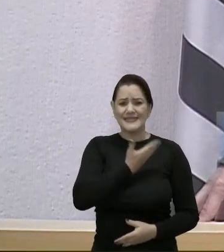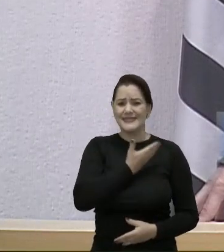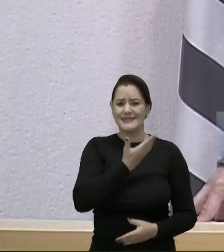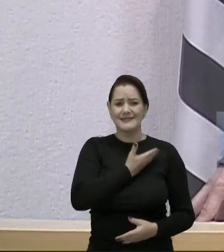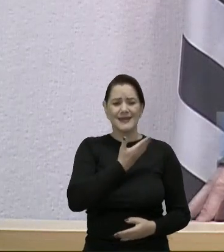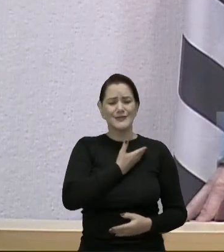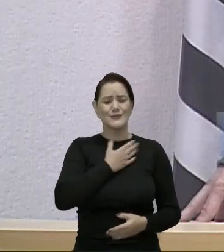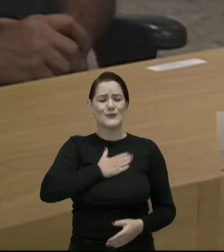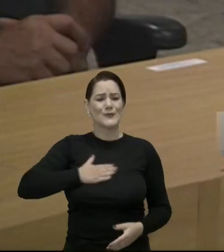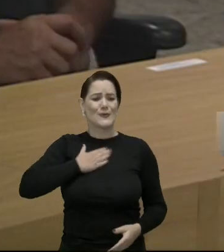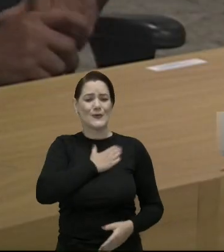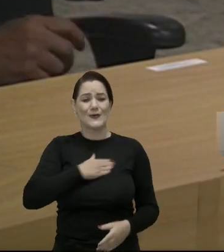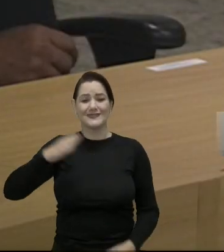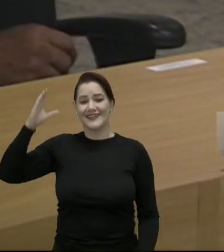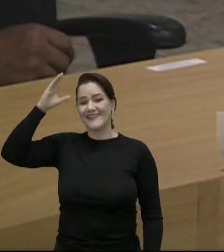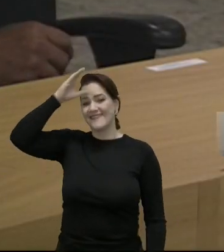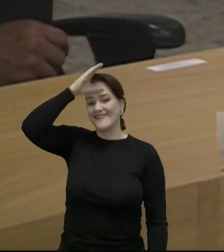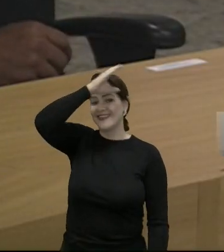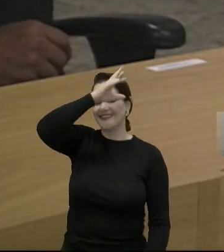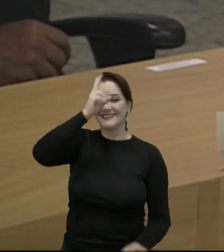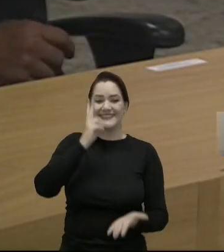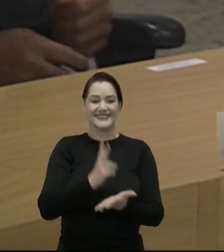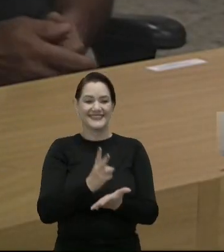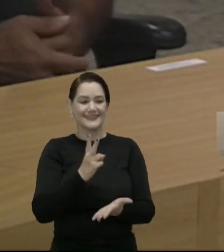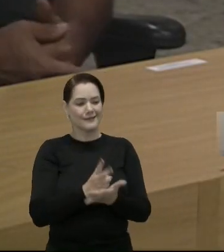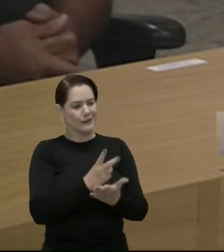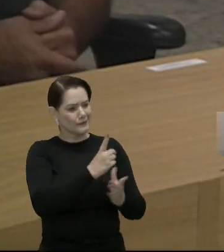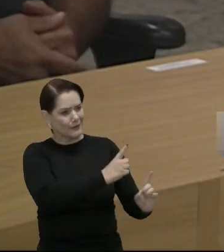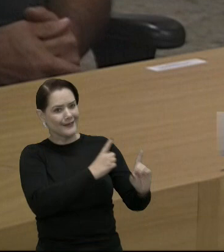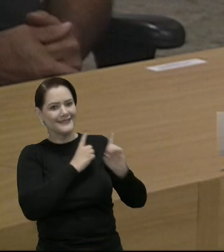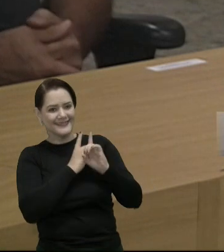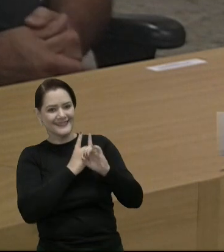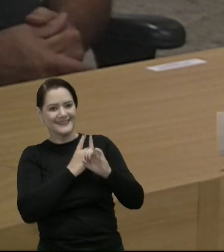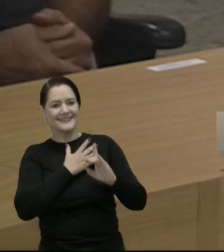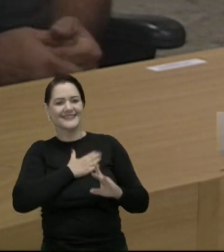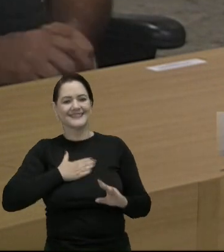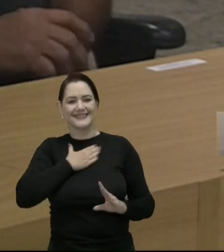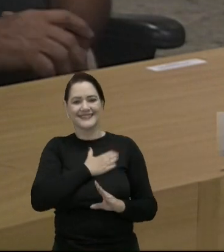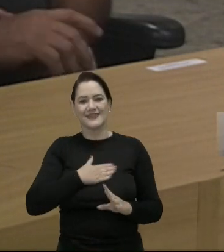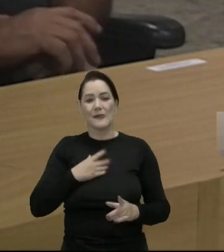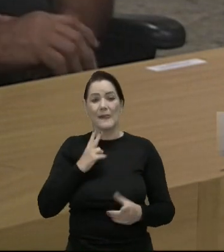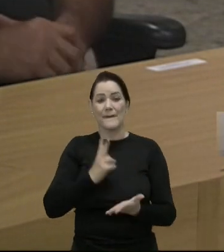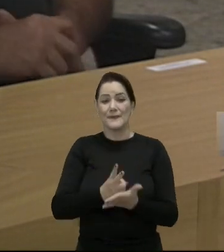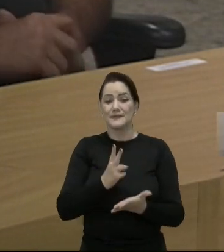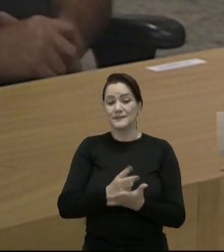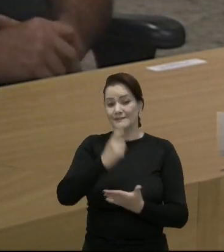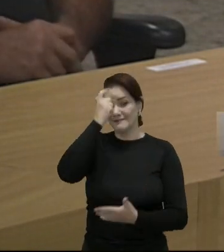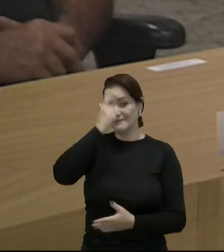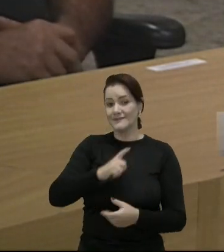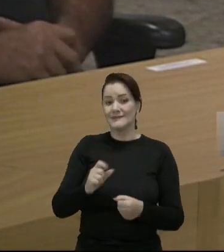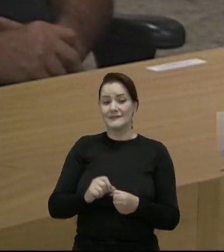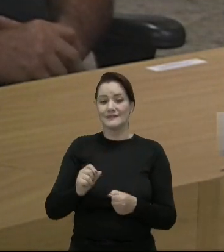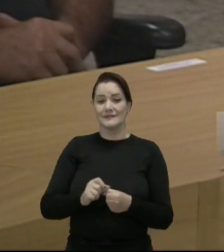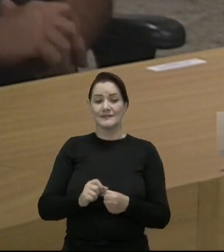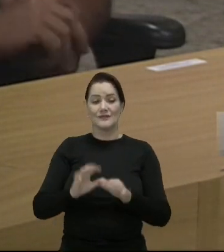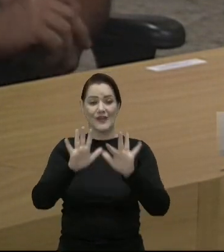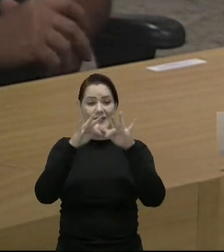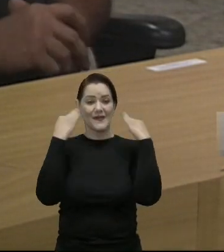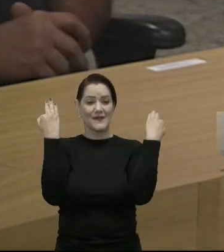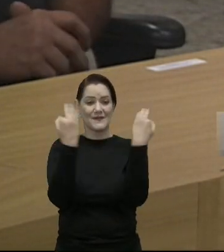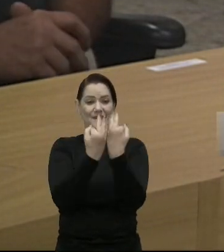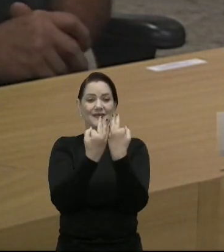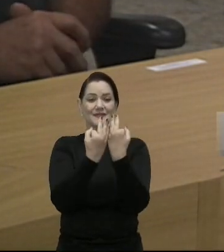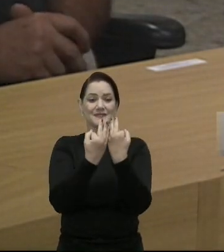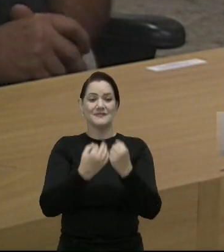e gosta quando o cliente faz questão do seu atendimento. Sua maior realização pessoal é a sua família e